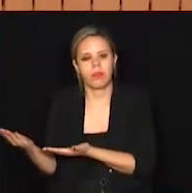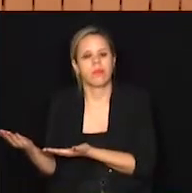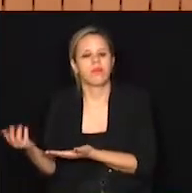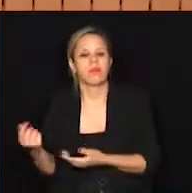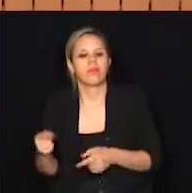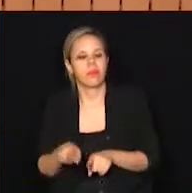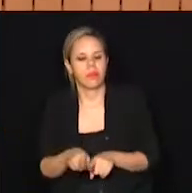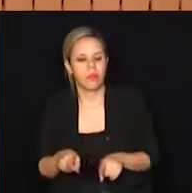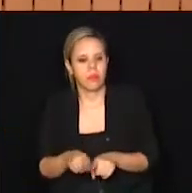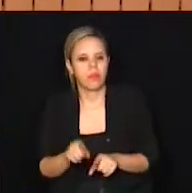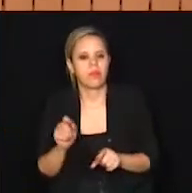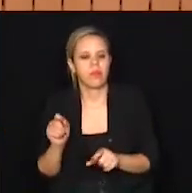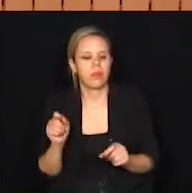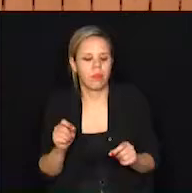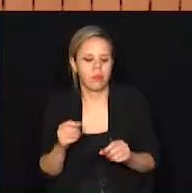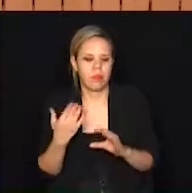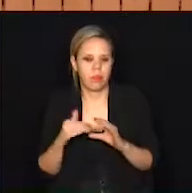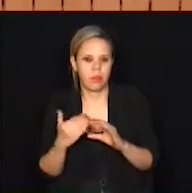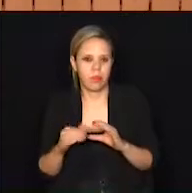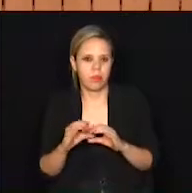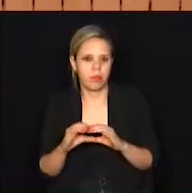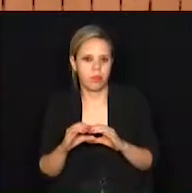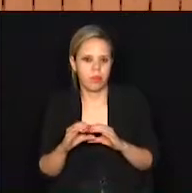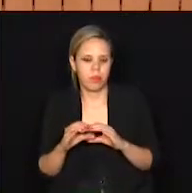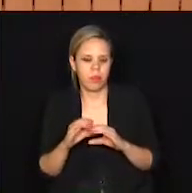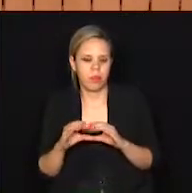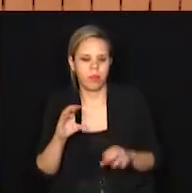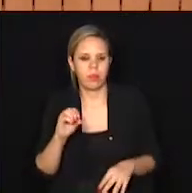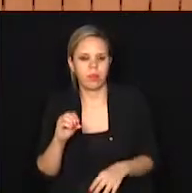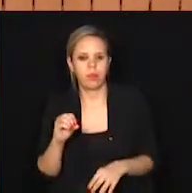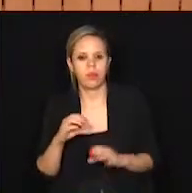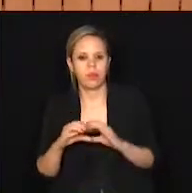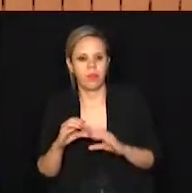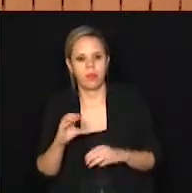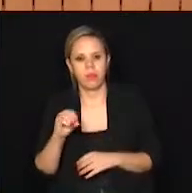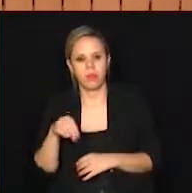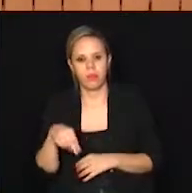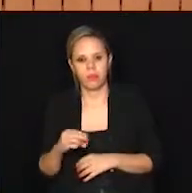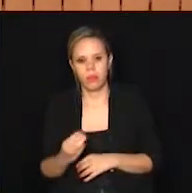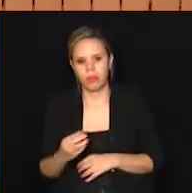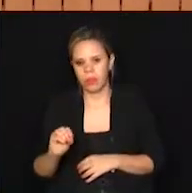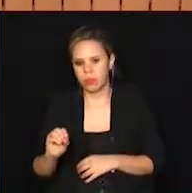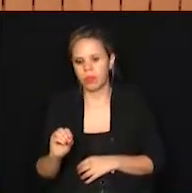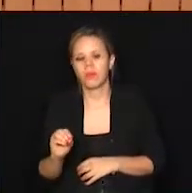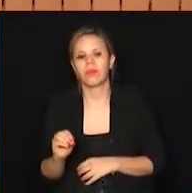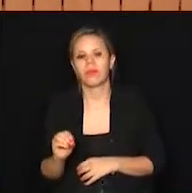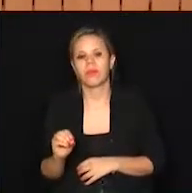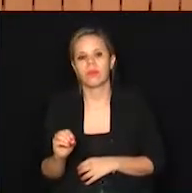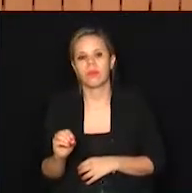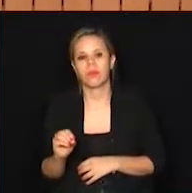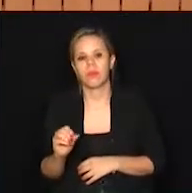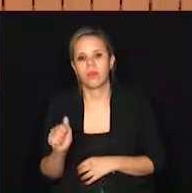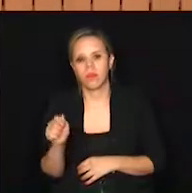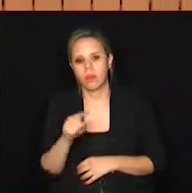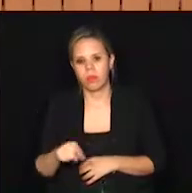disso, quem preferir por e-mail, comunicação, né, comunicacal, na verdade,